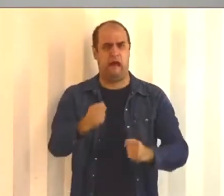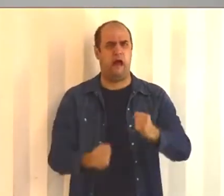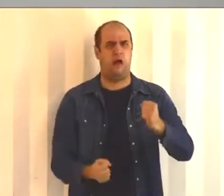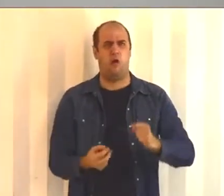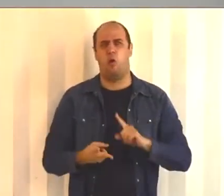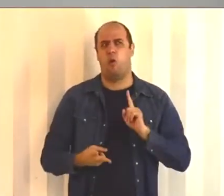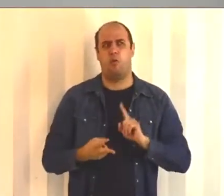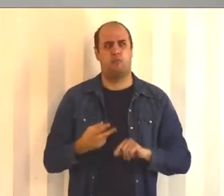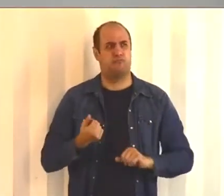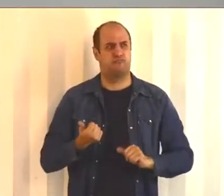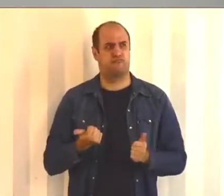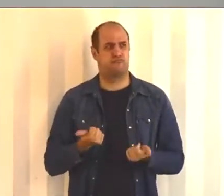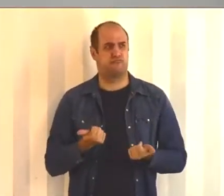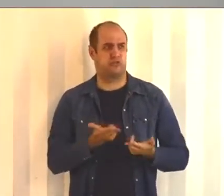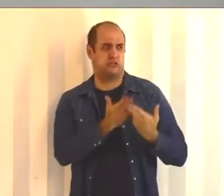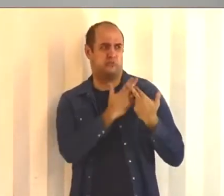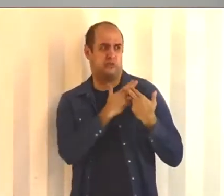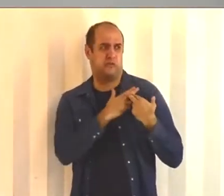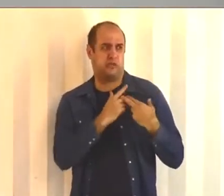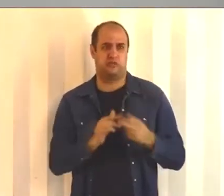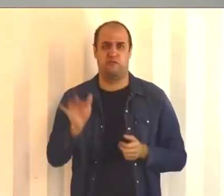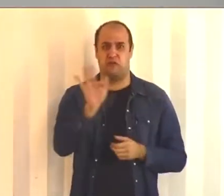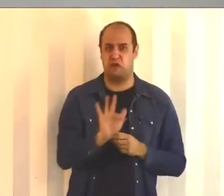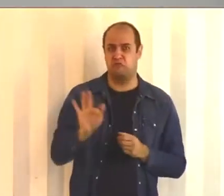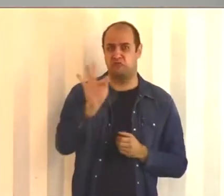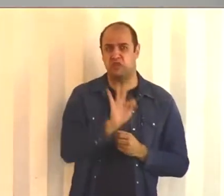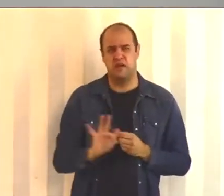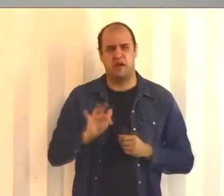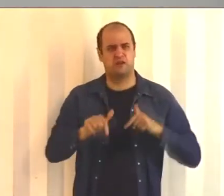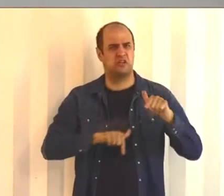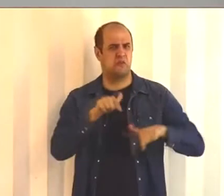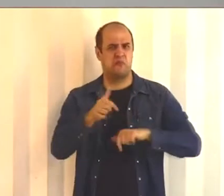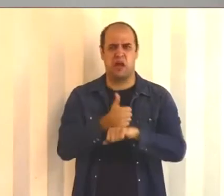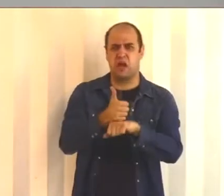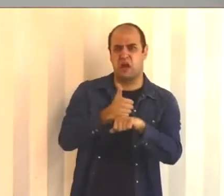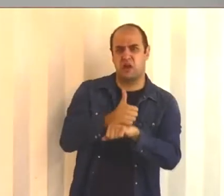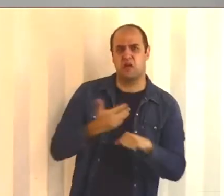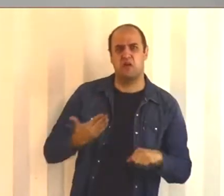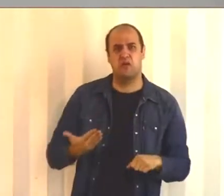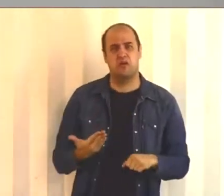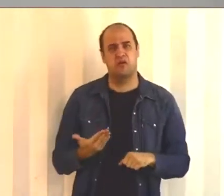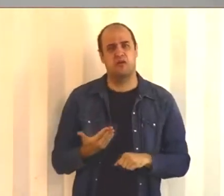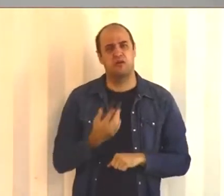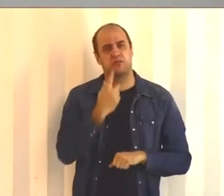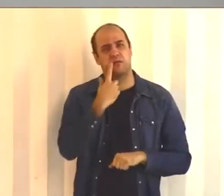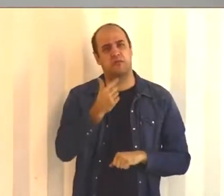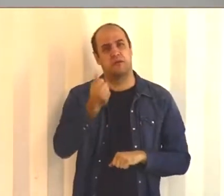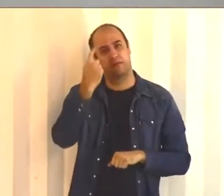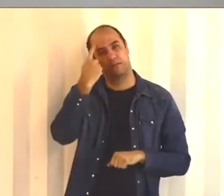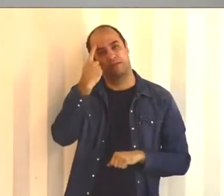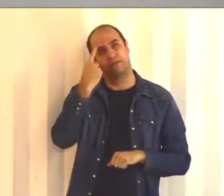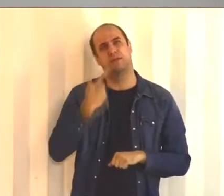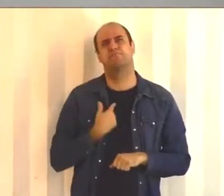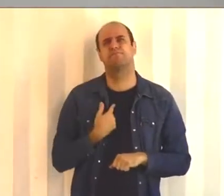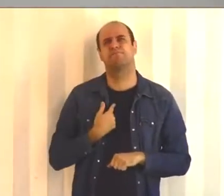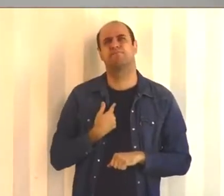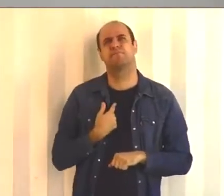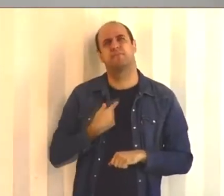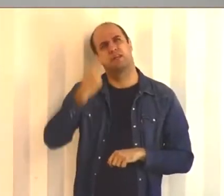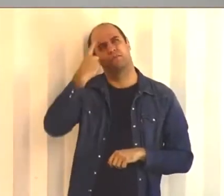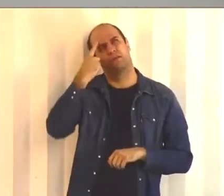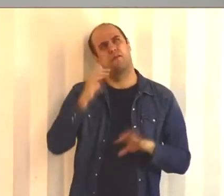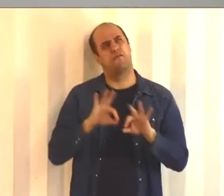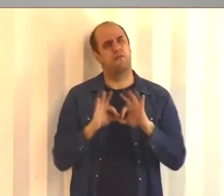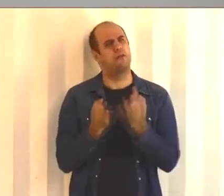condição de assumir um compromisso por conta da faculdade que eles fizeram, uma profissão, os pais deveriam estar pensando: filho, vamos pensar na